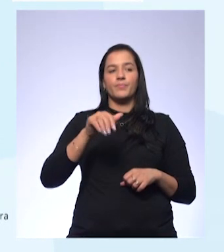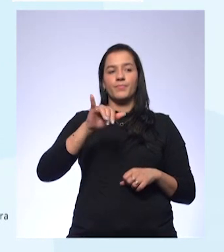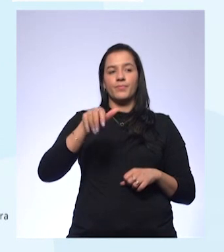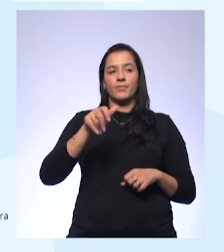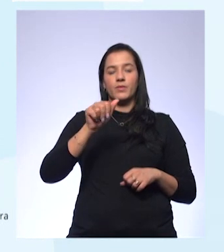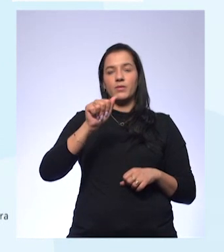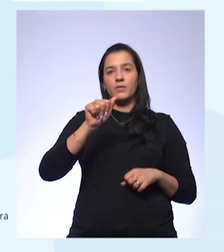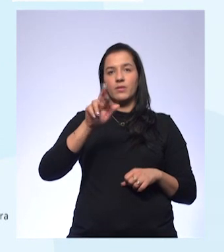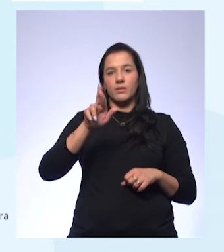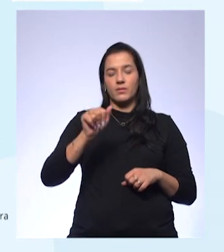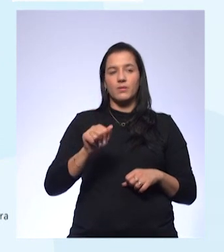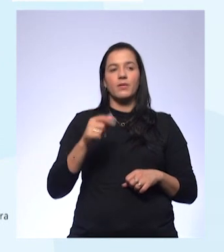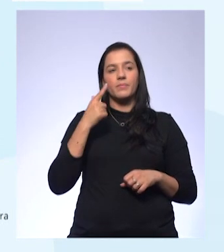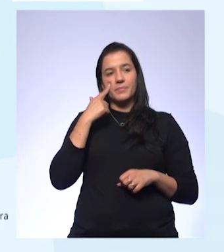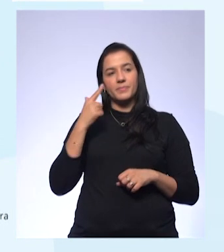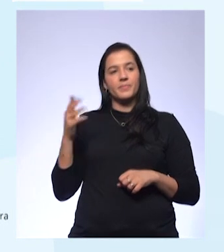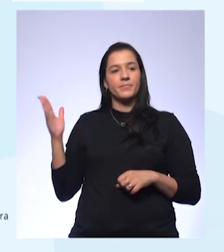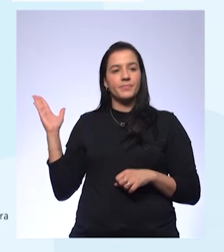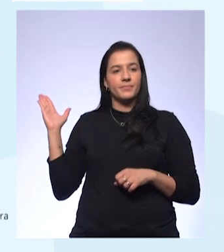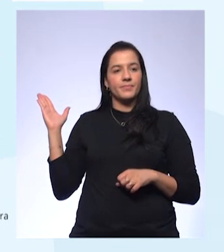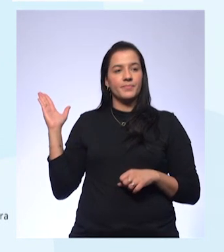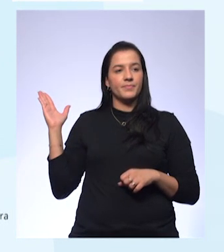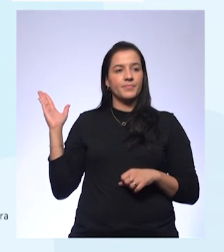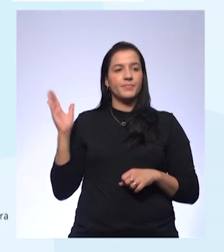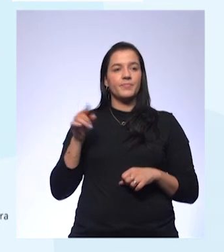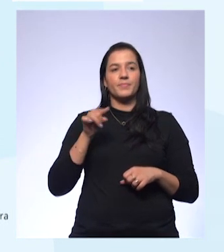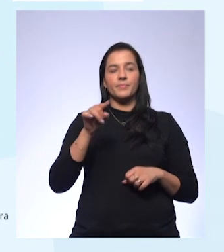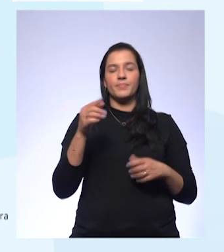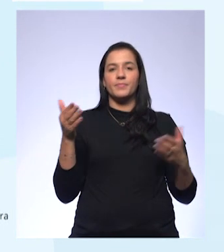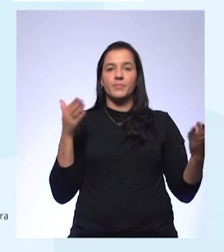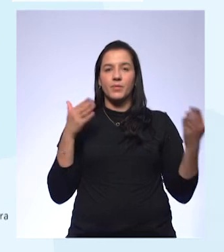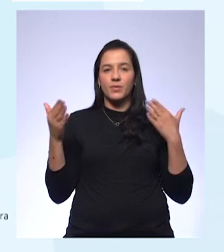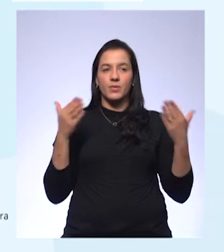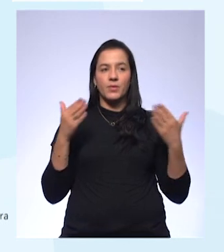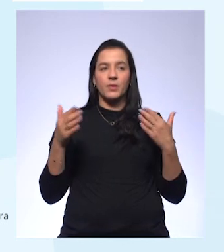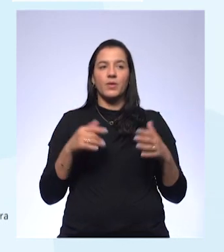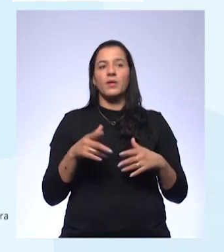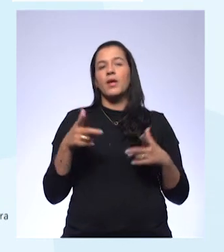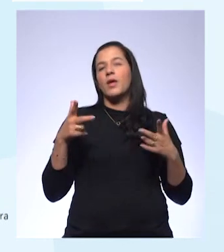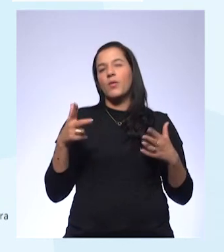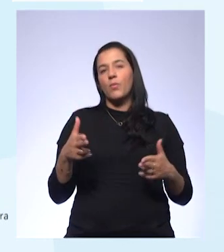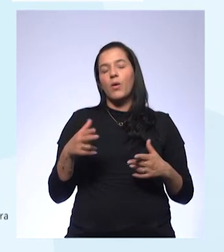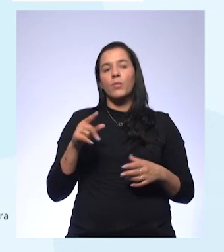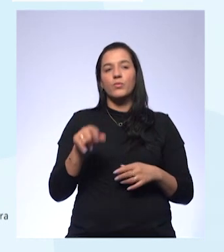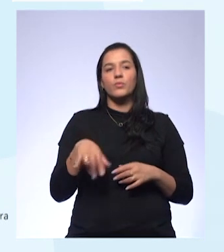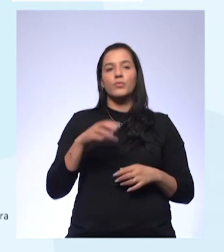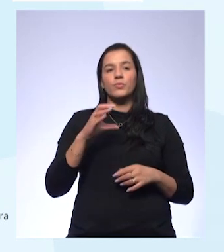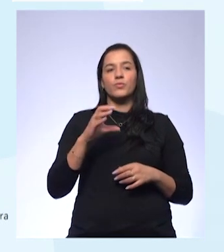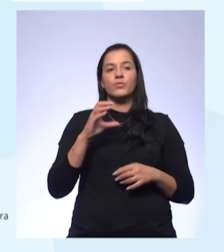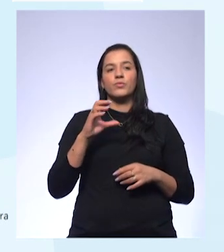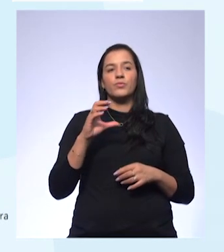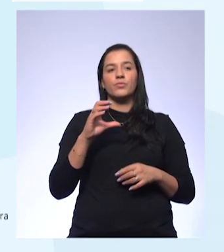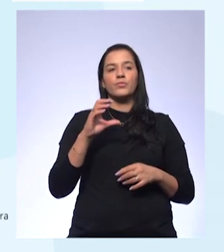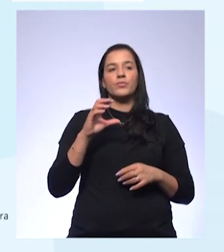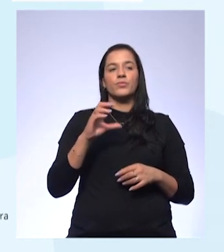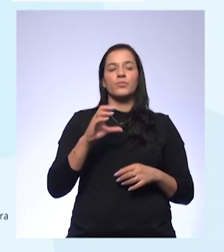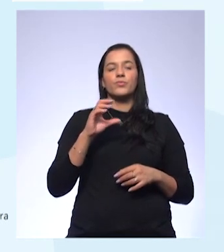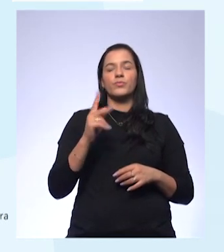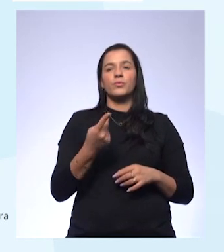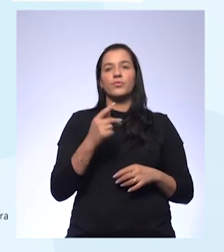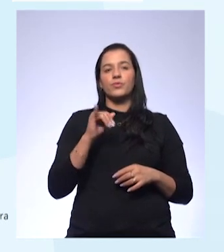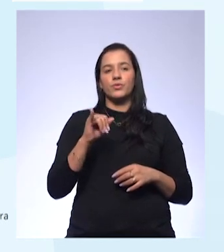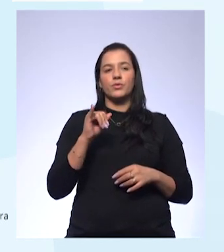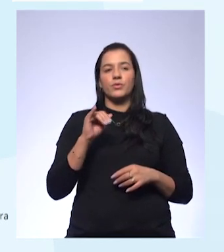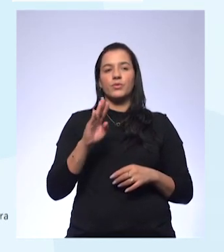Víctor Jara, se a gente for fazer uma comparação, ele seria como se fosse o Chico Buarque do Chile. Ele era